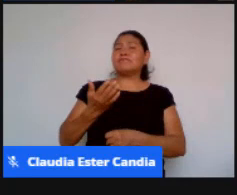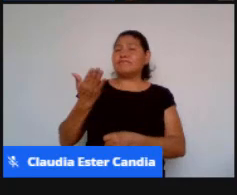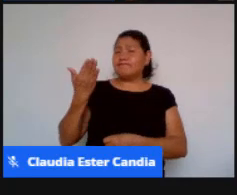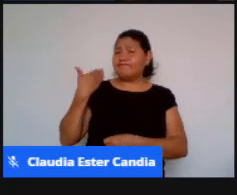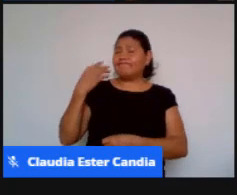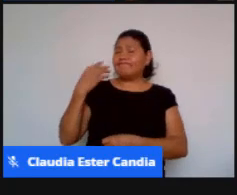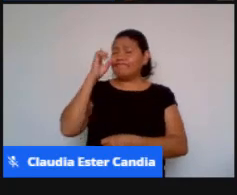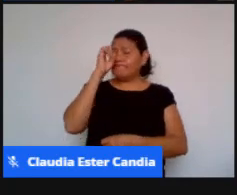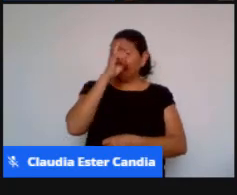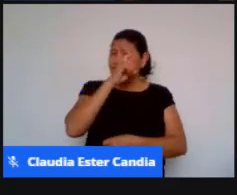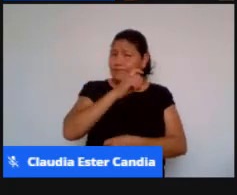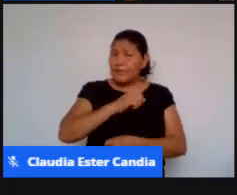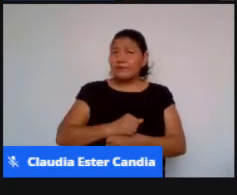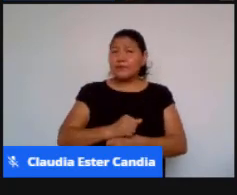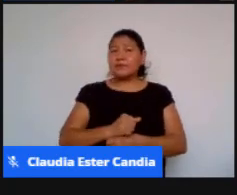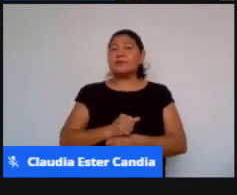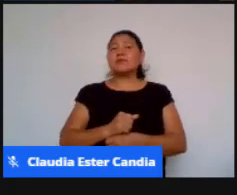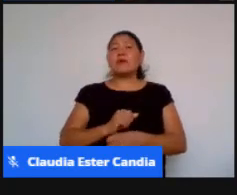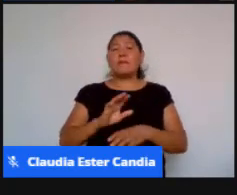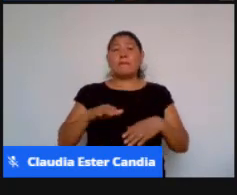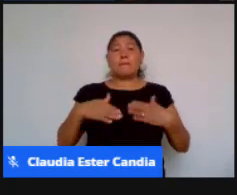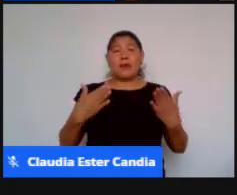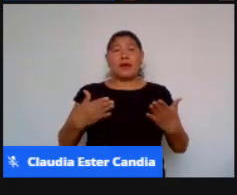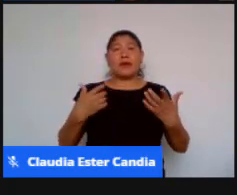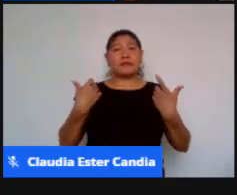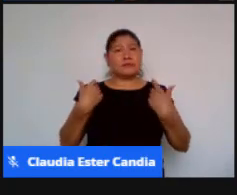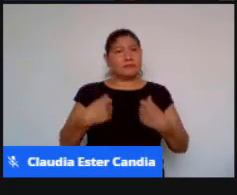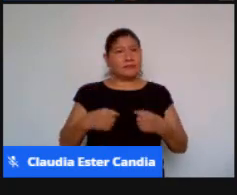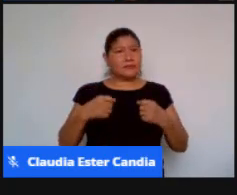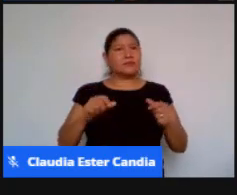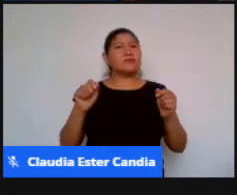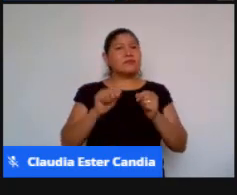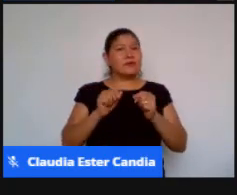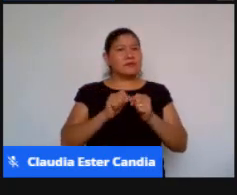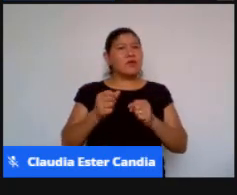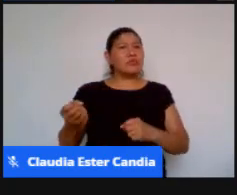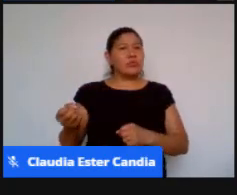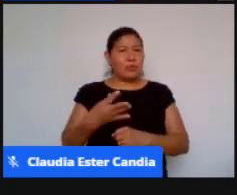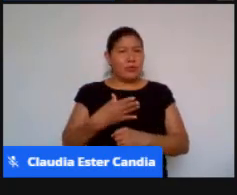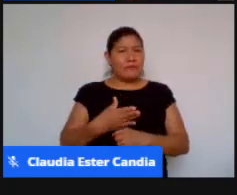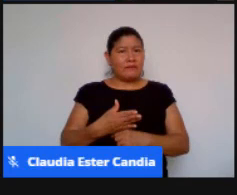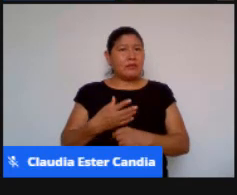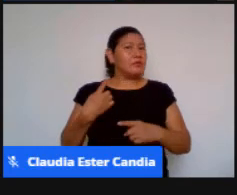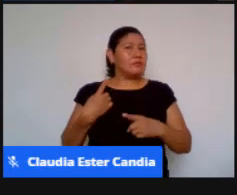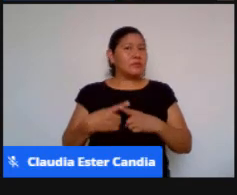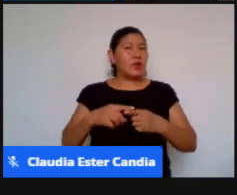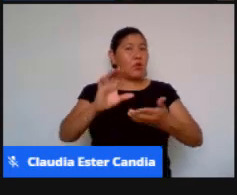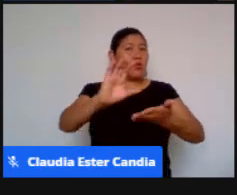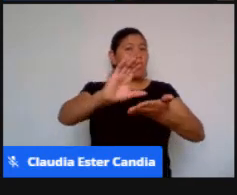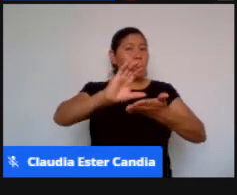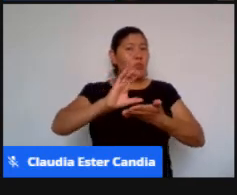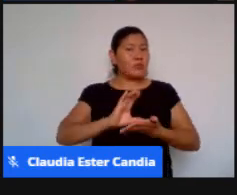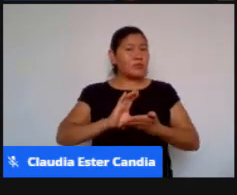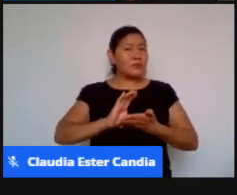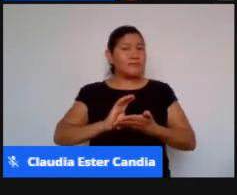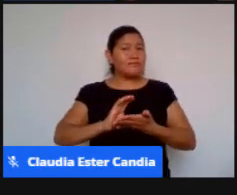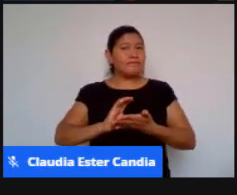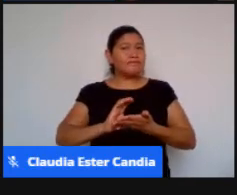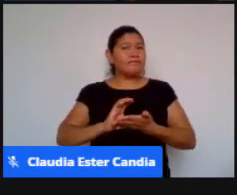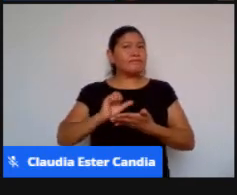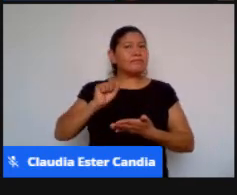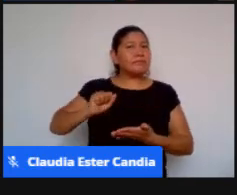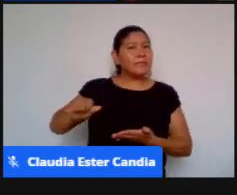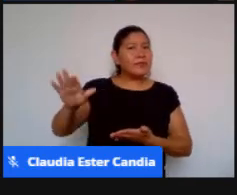essa necessidade e também porque o Conselho Nacional de Educação, ele deu essa liberdade de